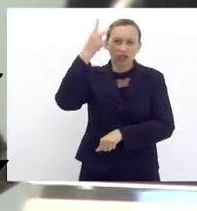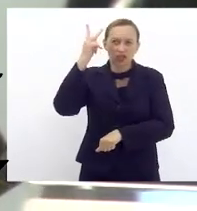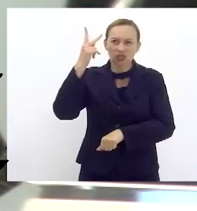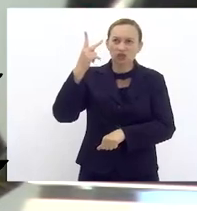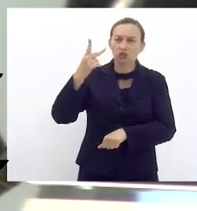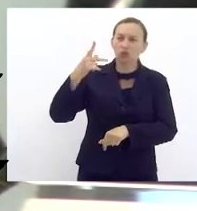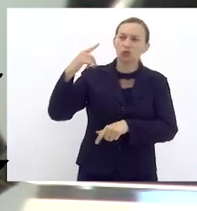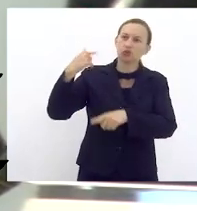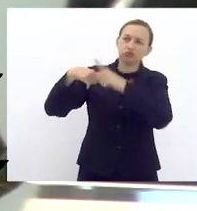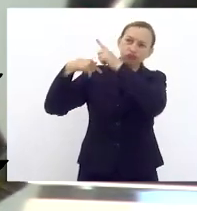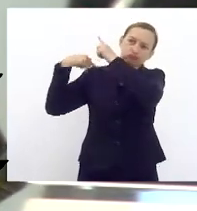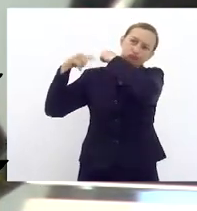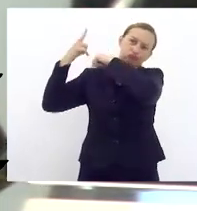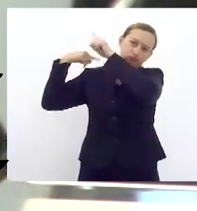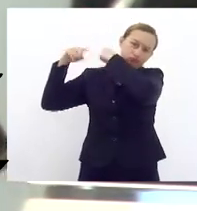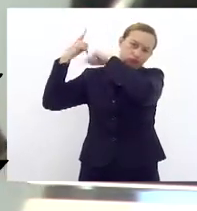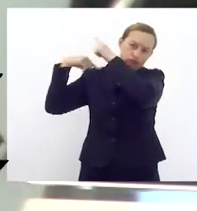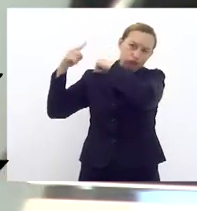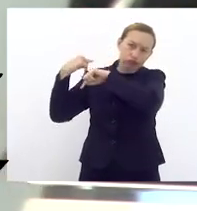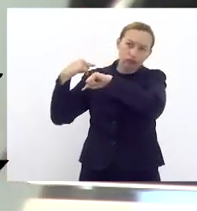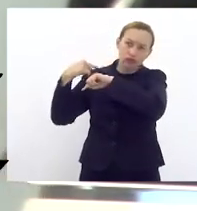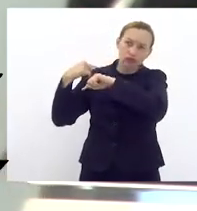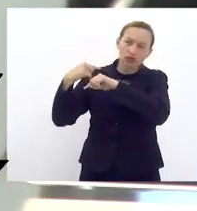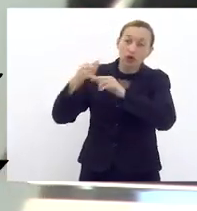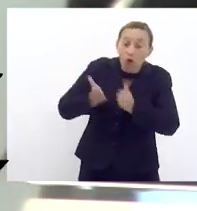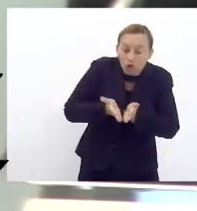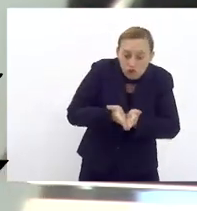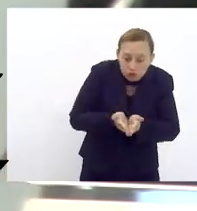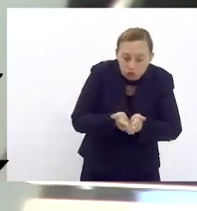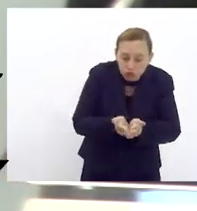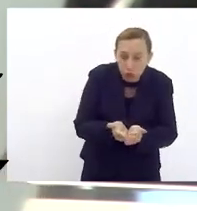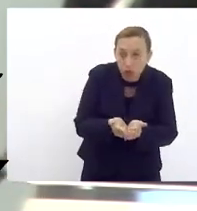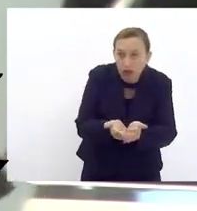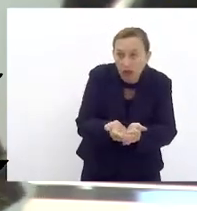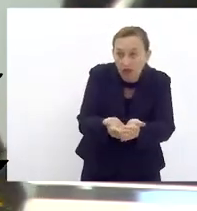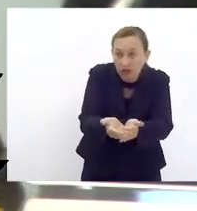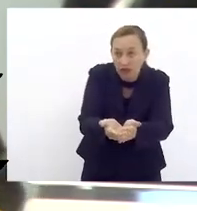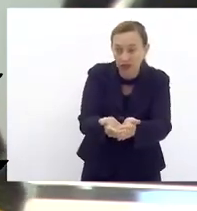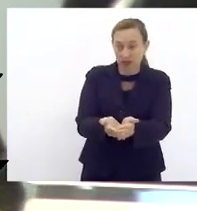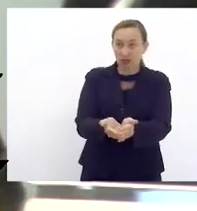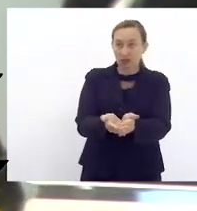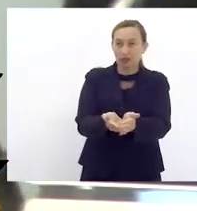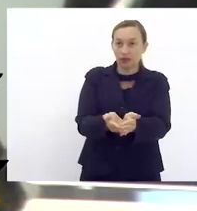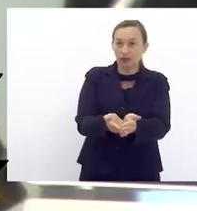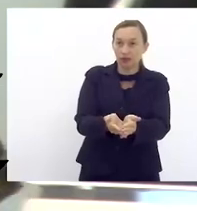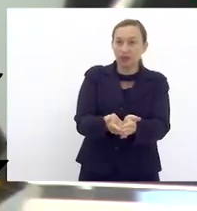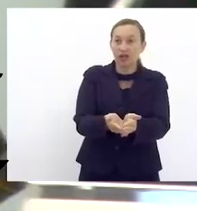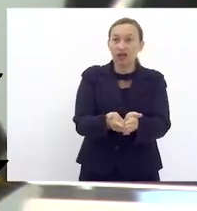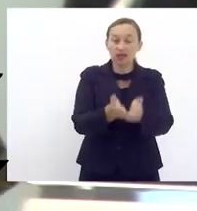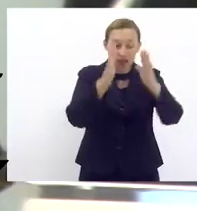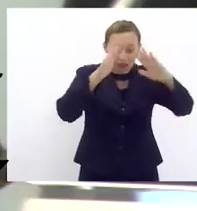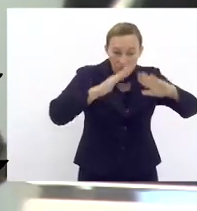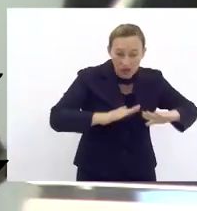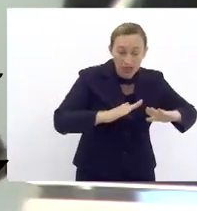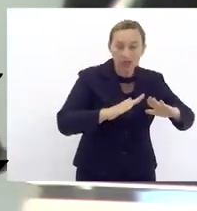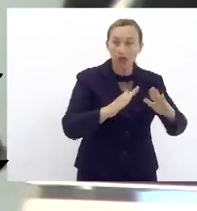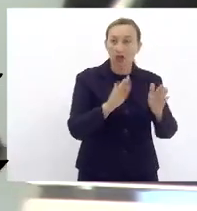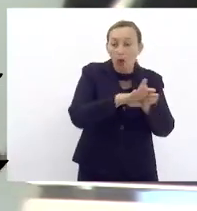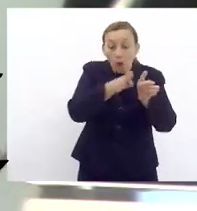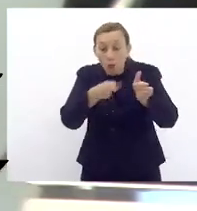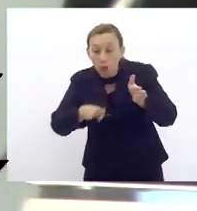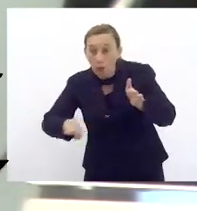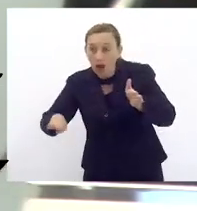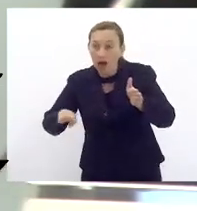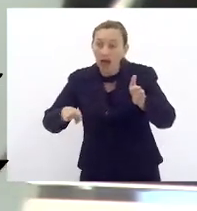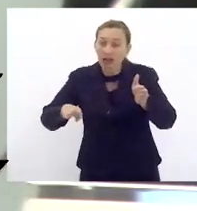antepassados atravessaram os atlânticos em navios Negreiros E esta referência ao mar a gente está reverenciando